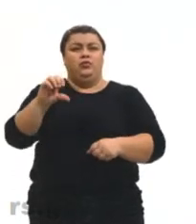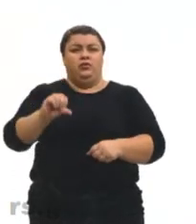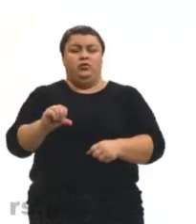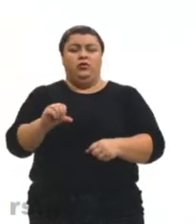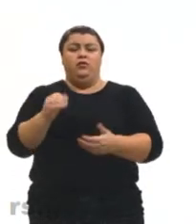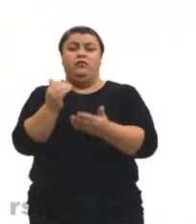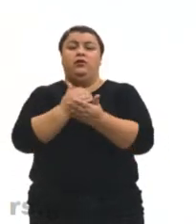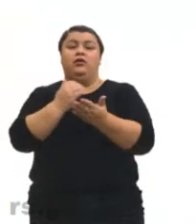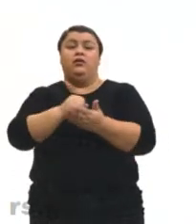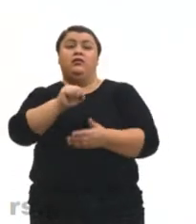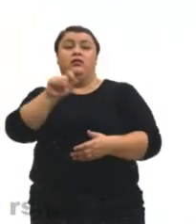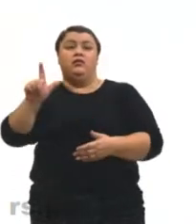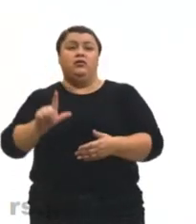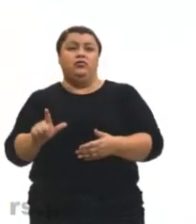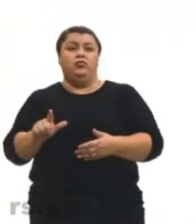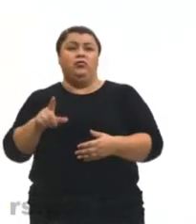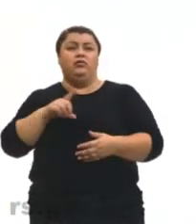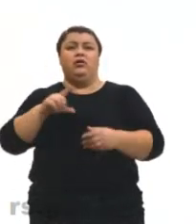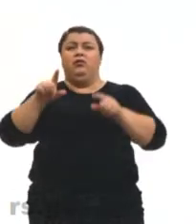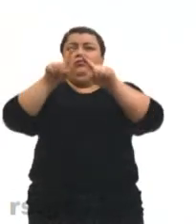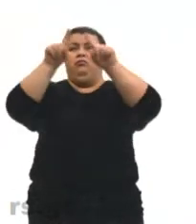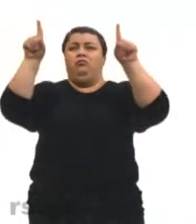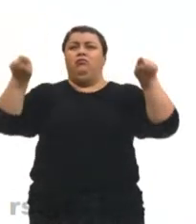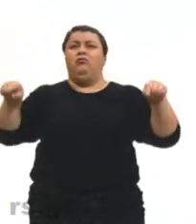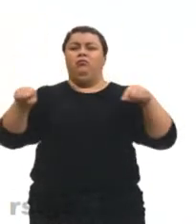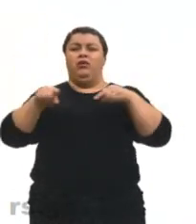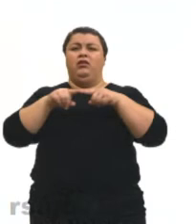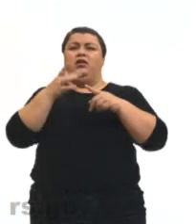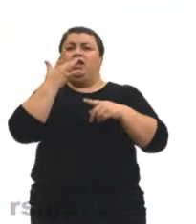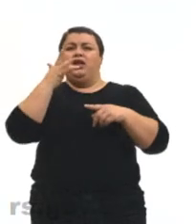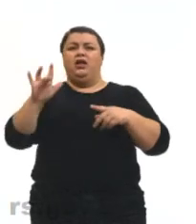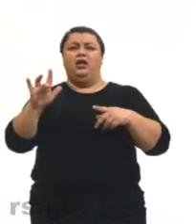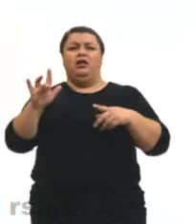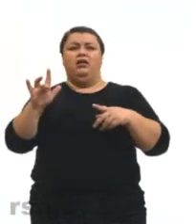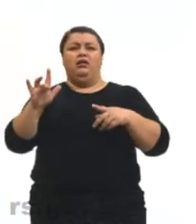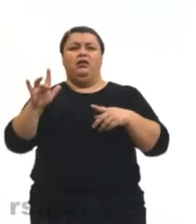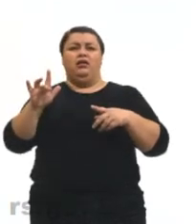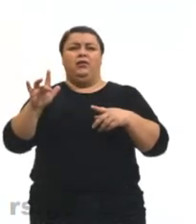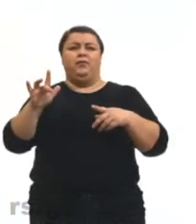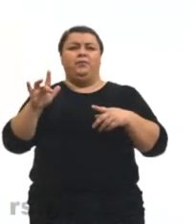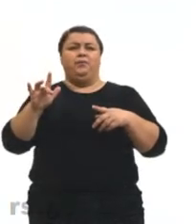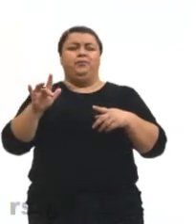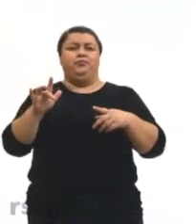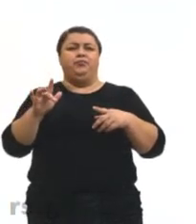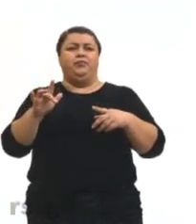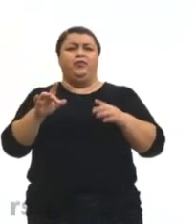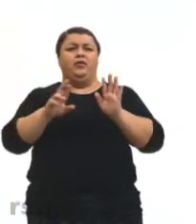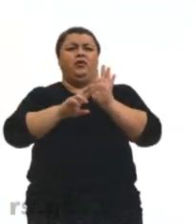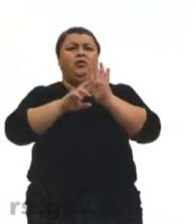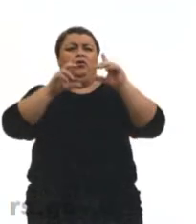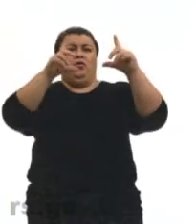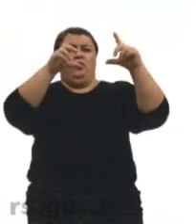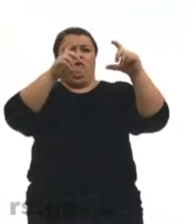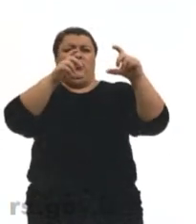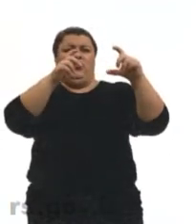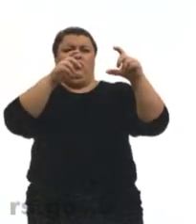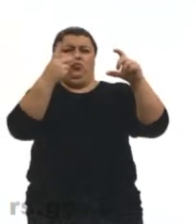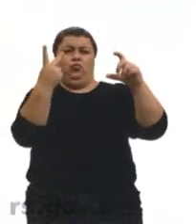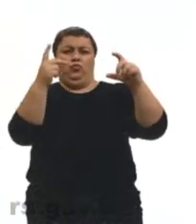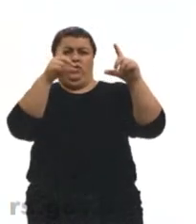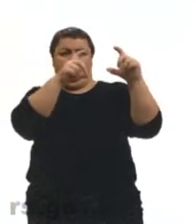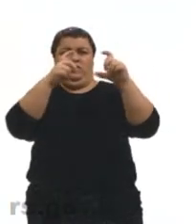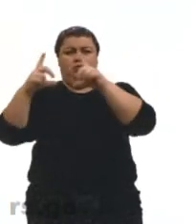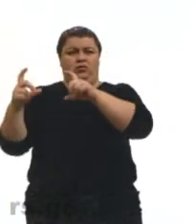e a gente tem uma parede branca e tem uma representação então tem duas